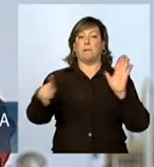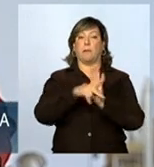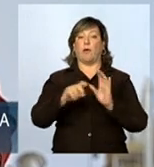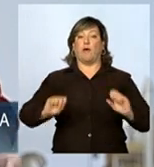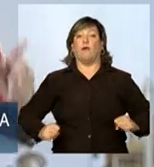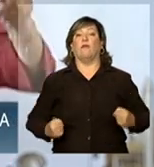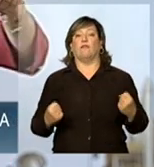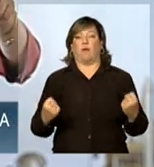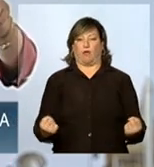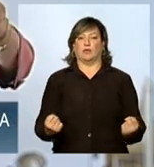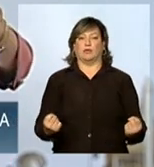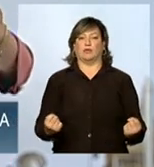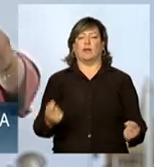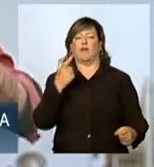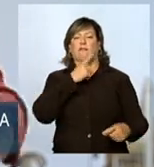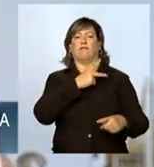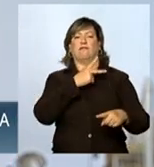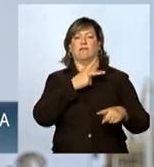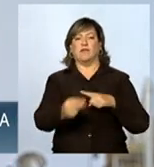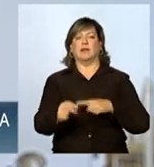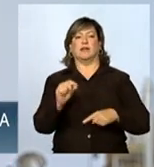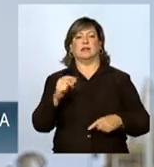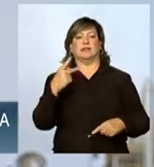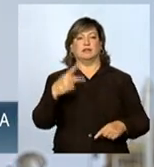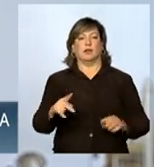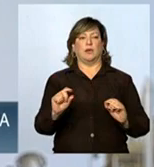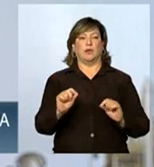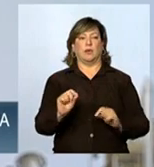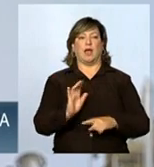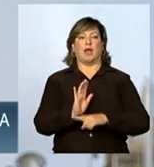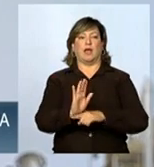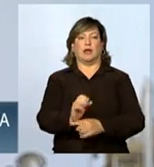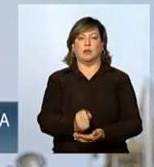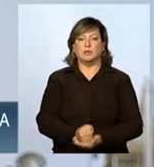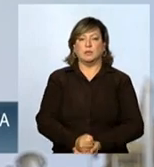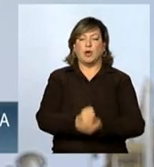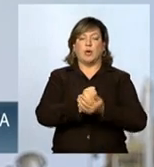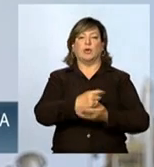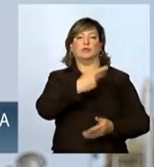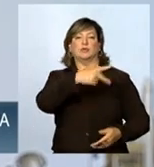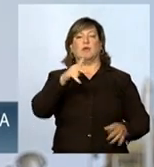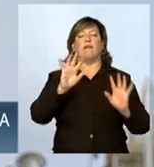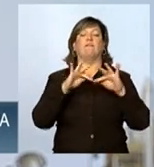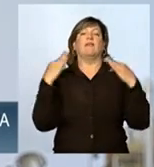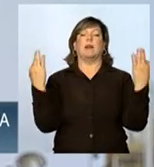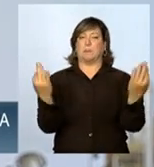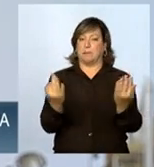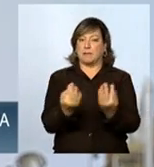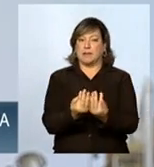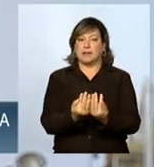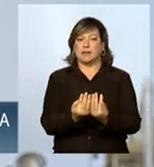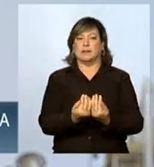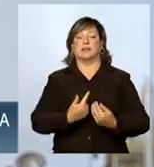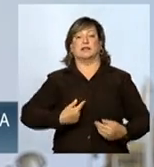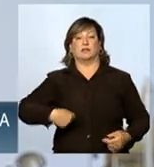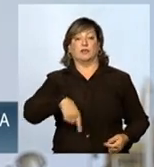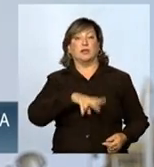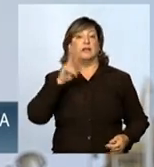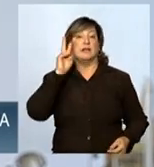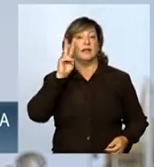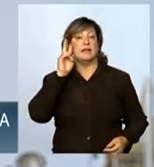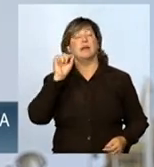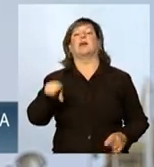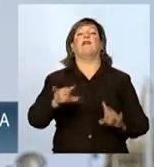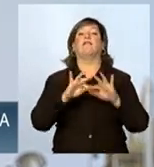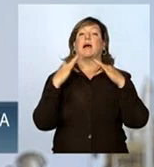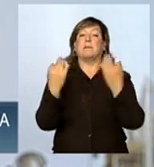esforço, vencedores pelo apoio que as suas famílias, vamos lembrar aqui das